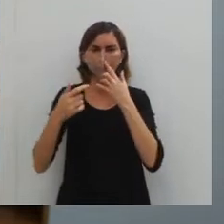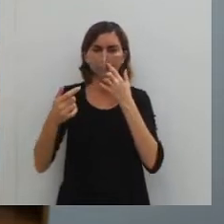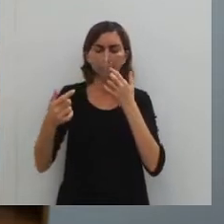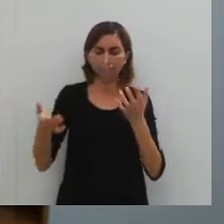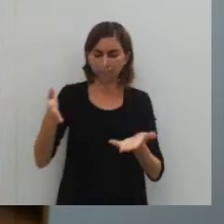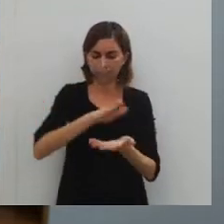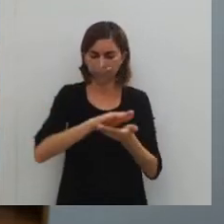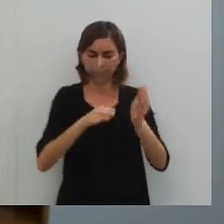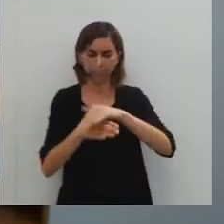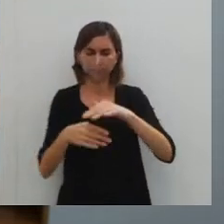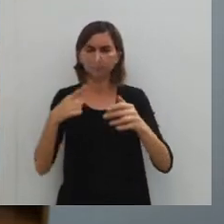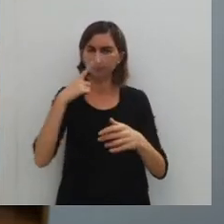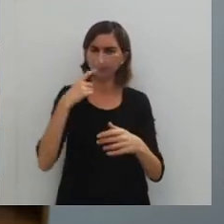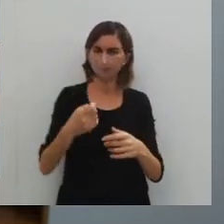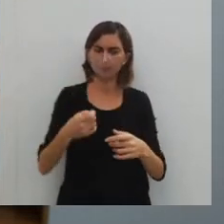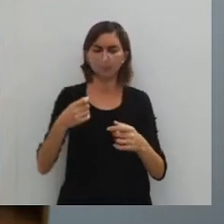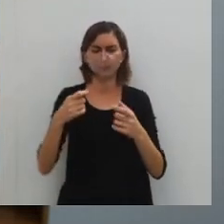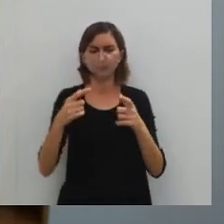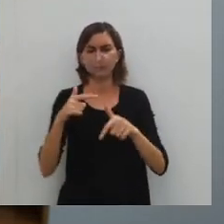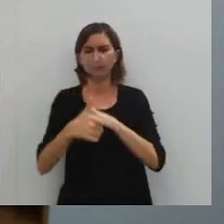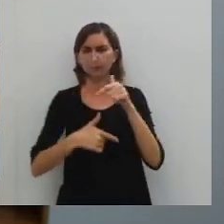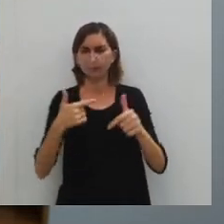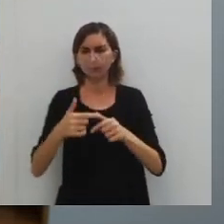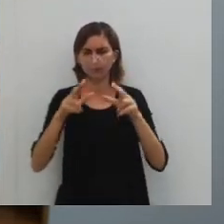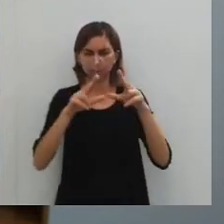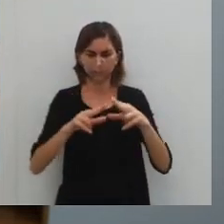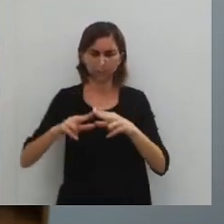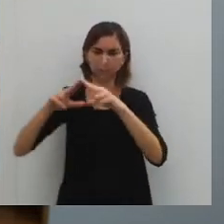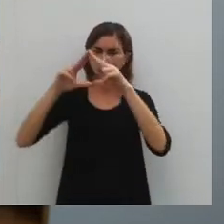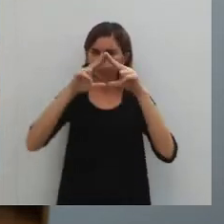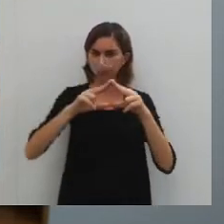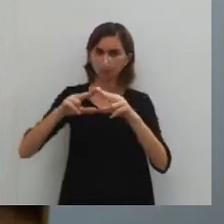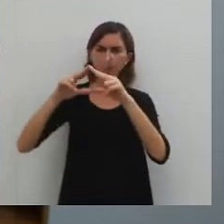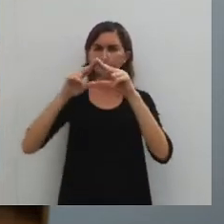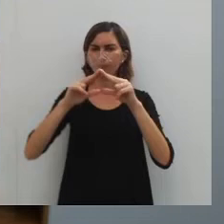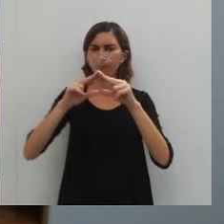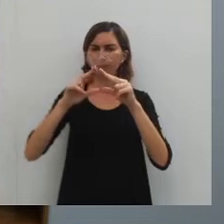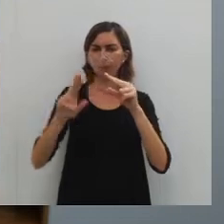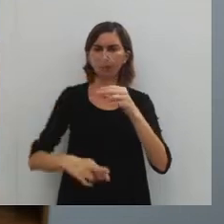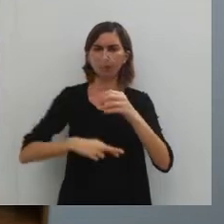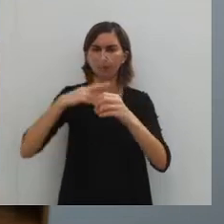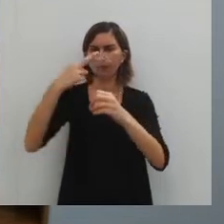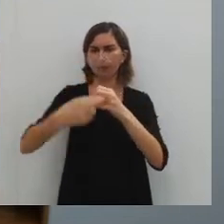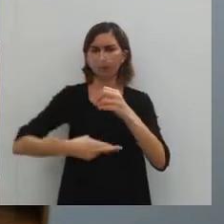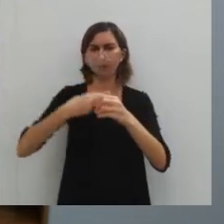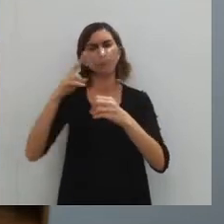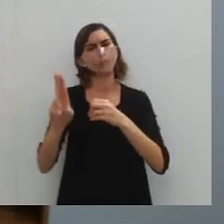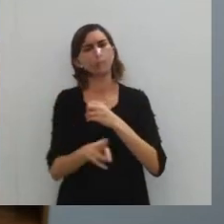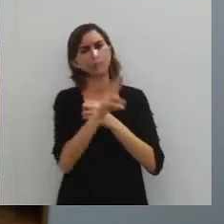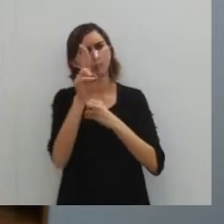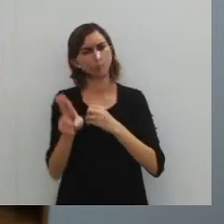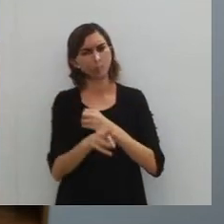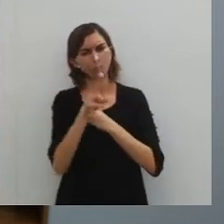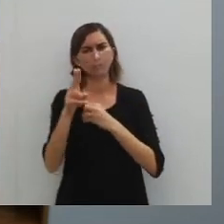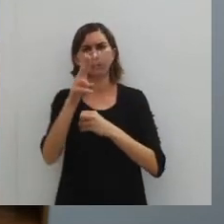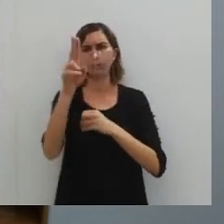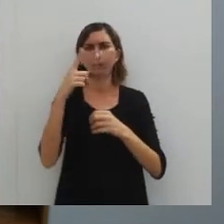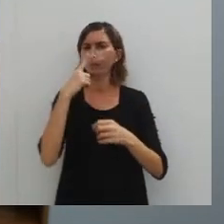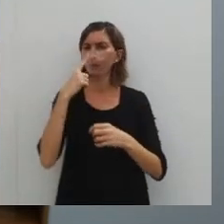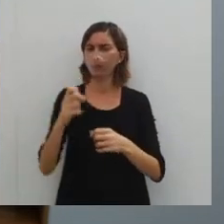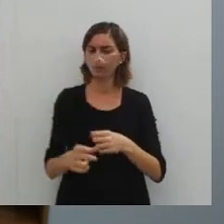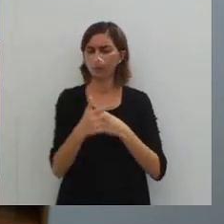adequados, né? A gente trabalhar a questão da reciclagem, reutilização desses